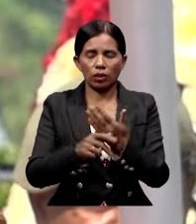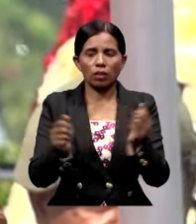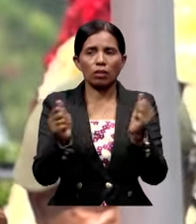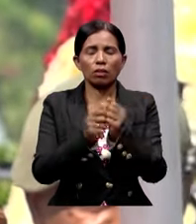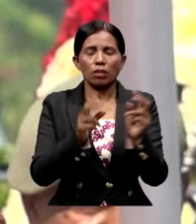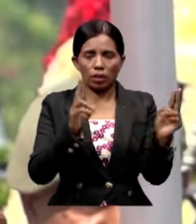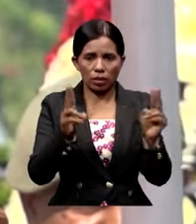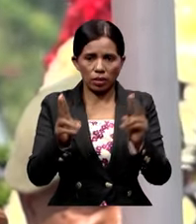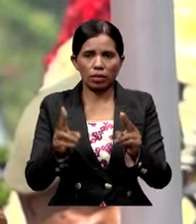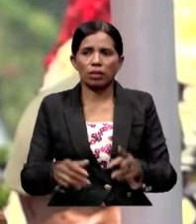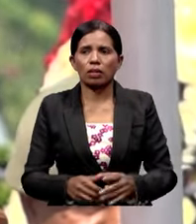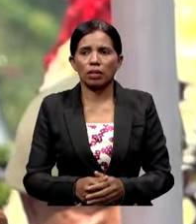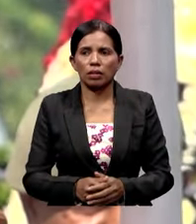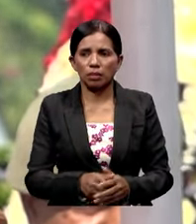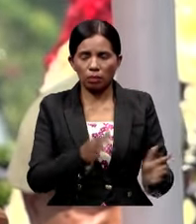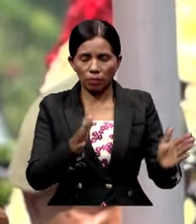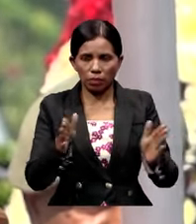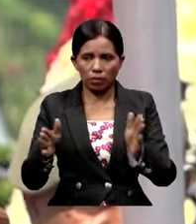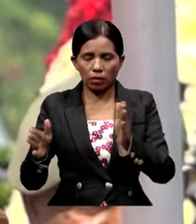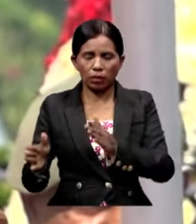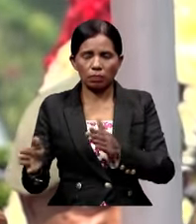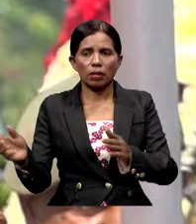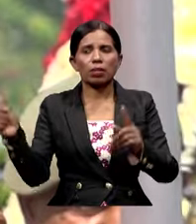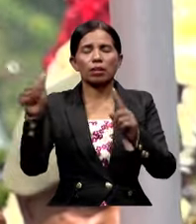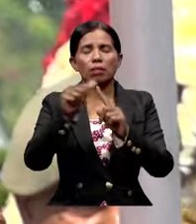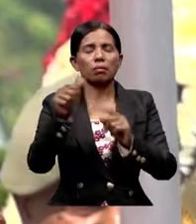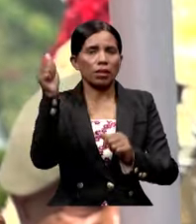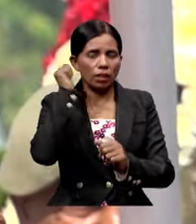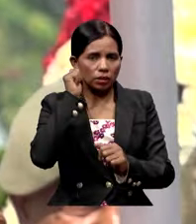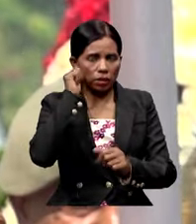aceleração. Preparativo Sama ASEAN, isso significa